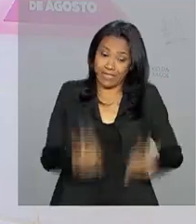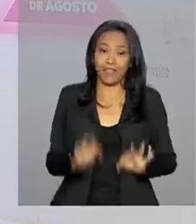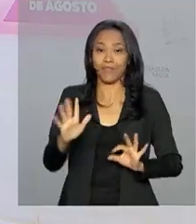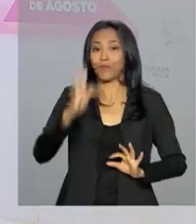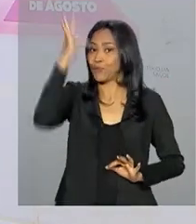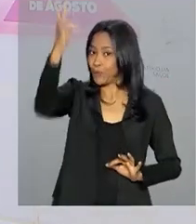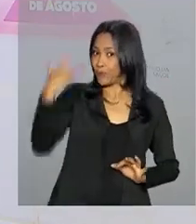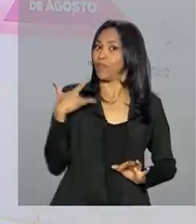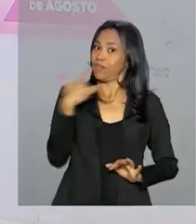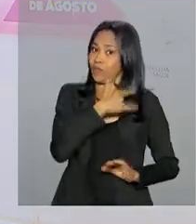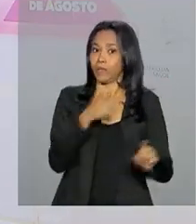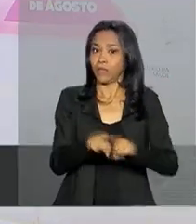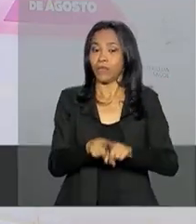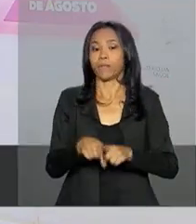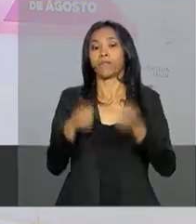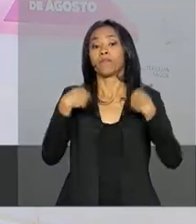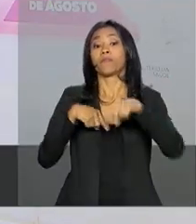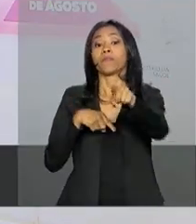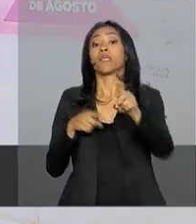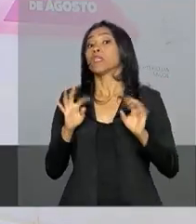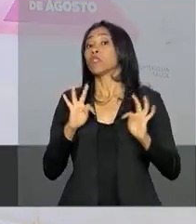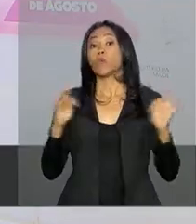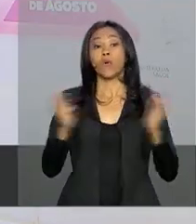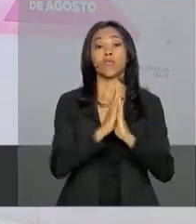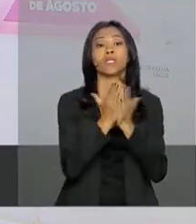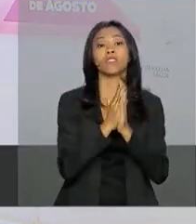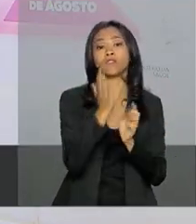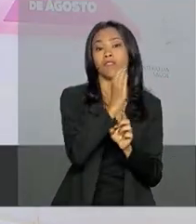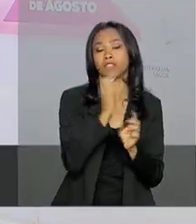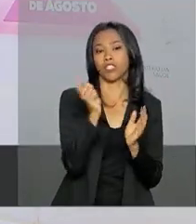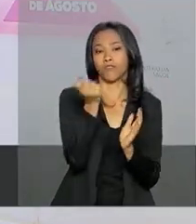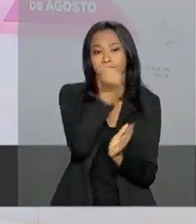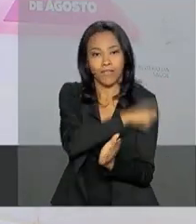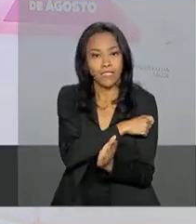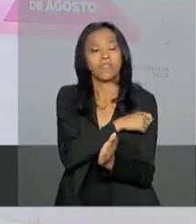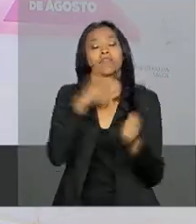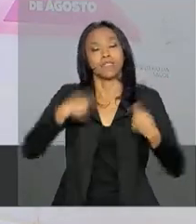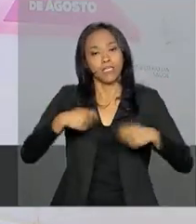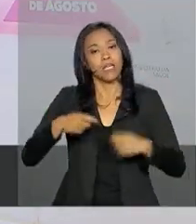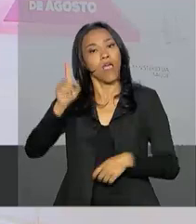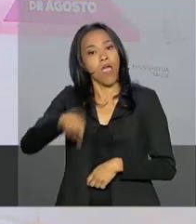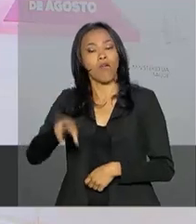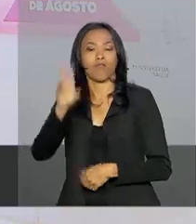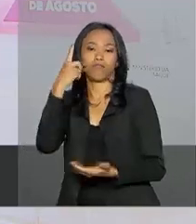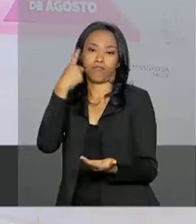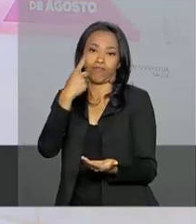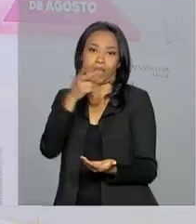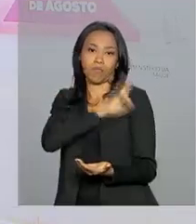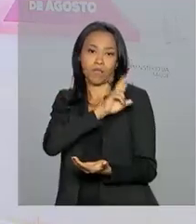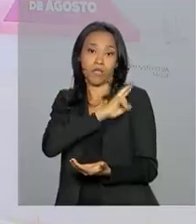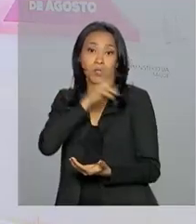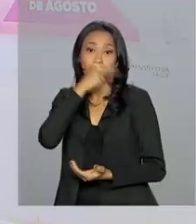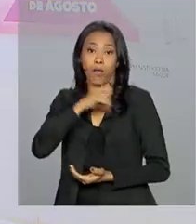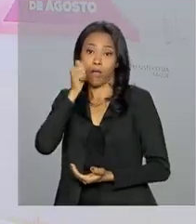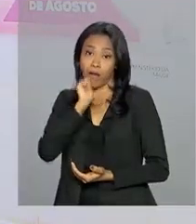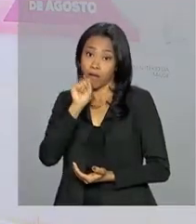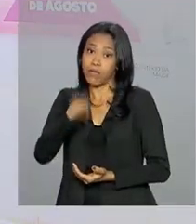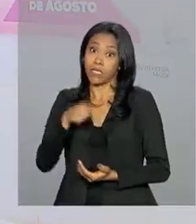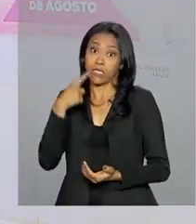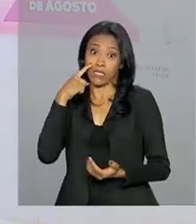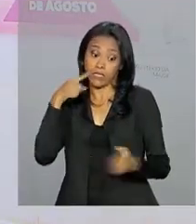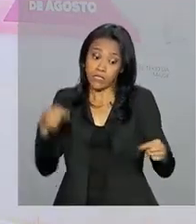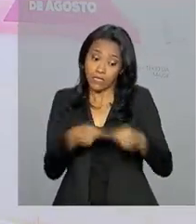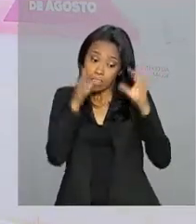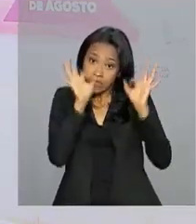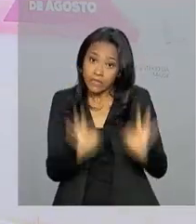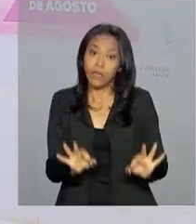Toda criança deve ter a sua própria carteira de vacinação e é responsabilidade dos pais cuidar para que elas mantenham sempre atualizadas.